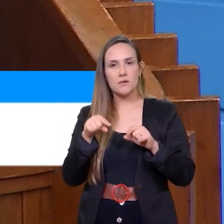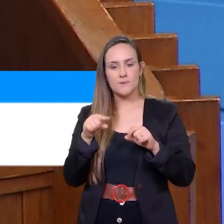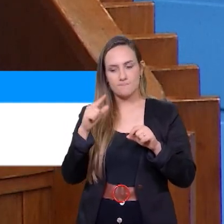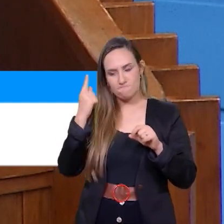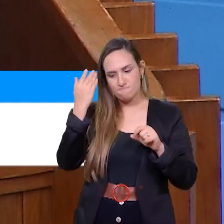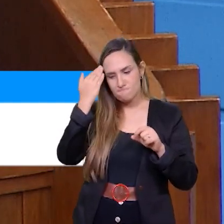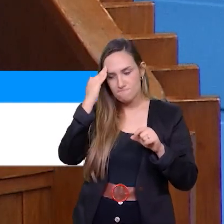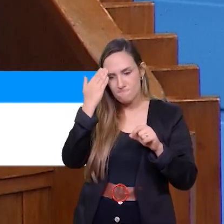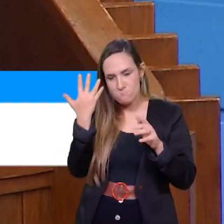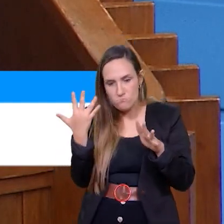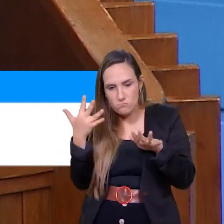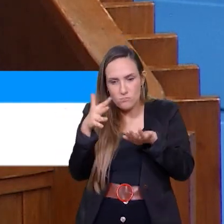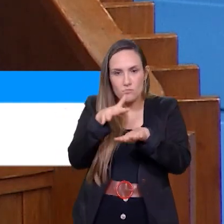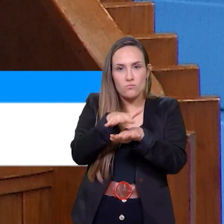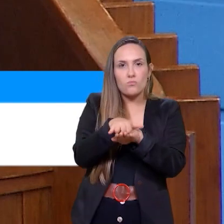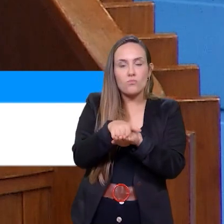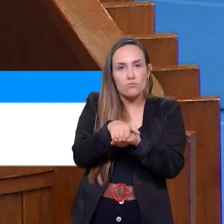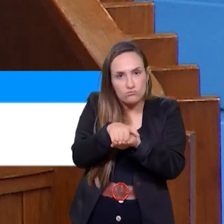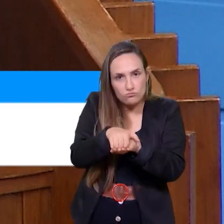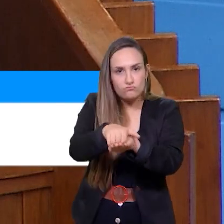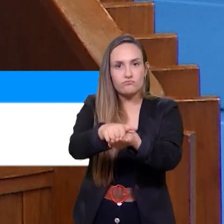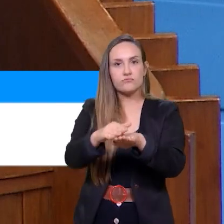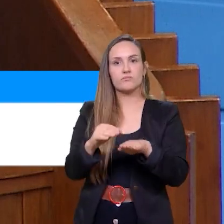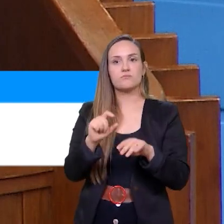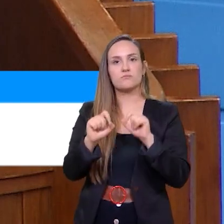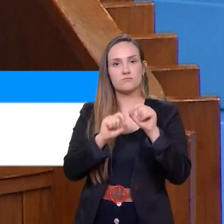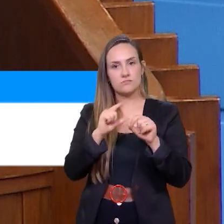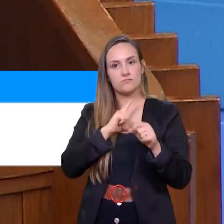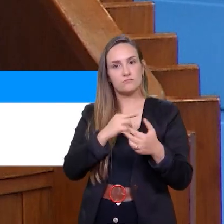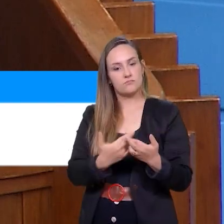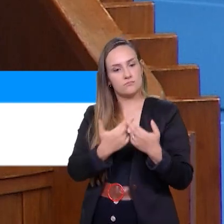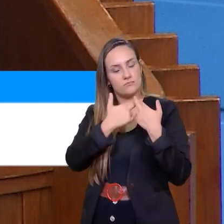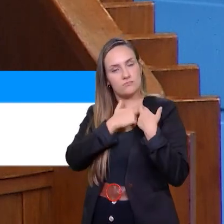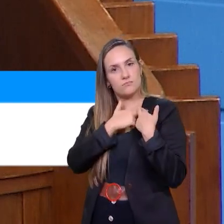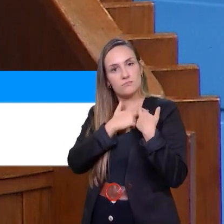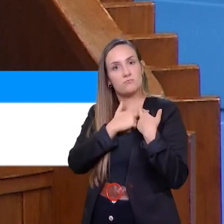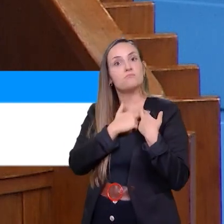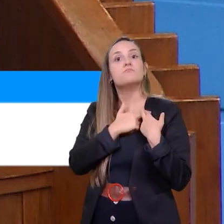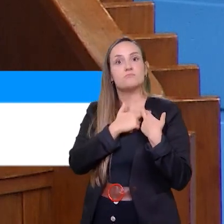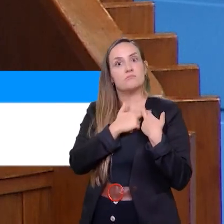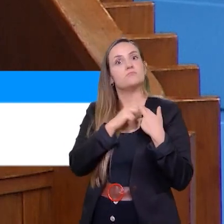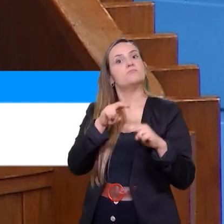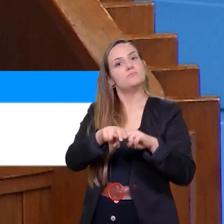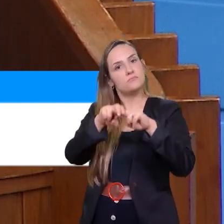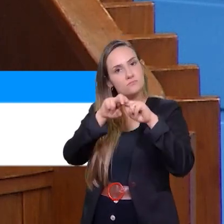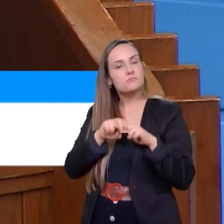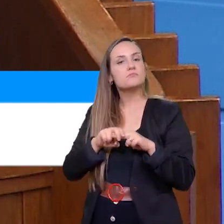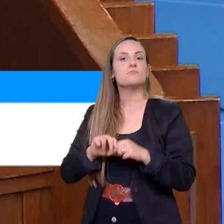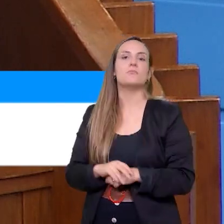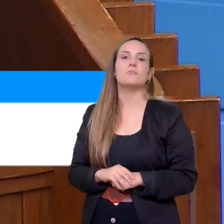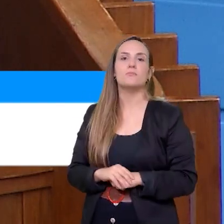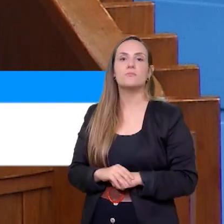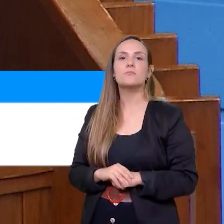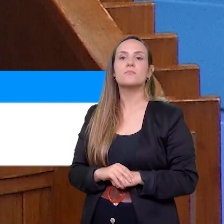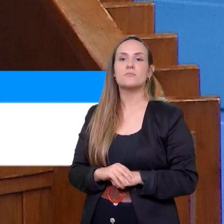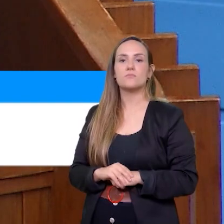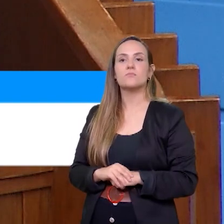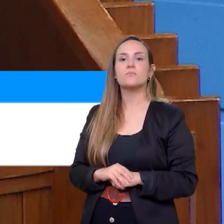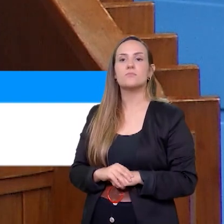Sabemos que temos a missão de liderar um governo de coalizão, um governo de